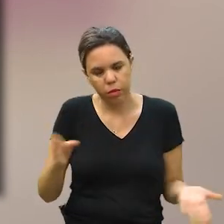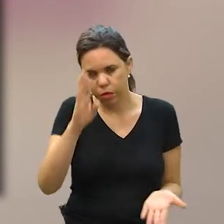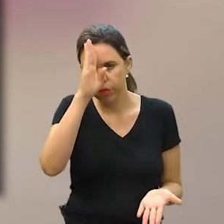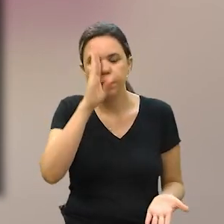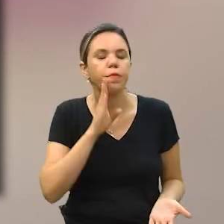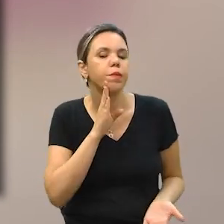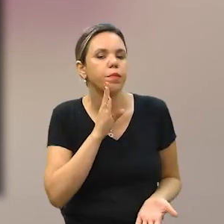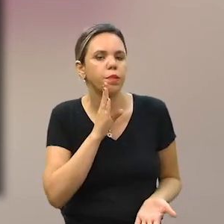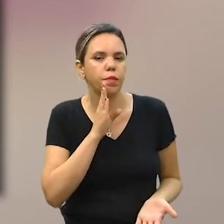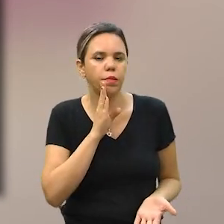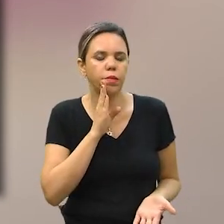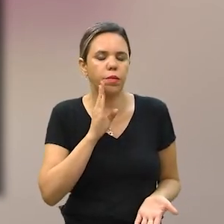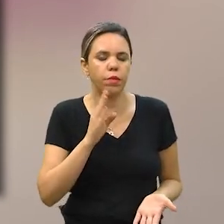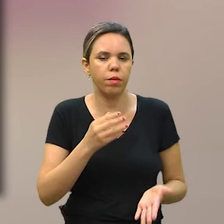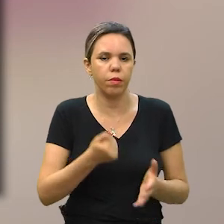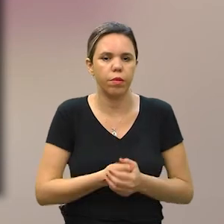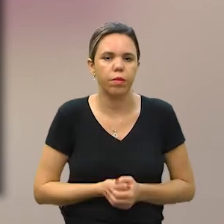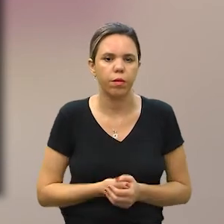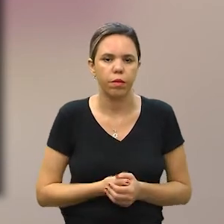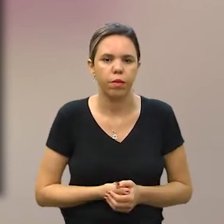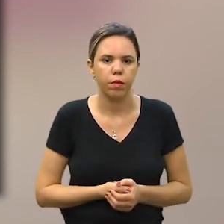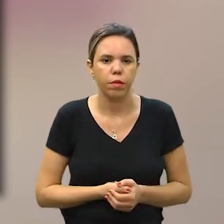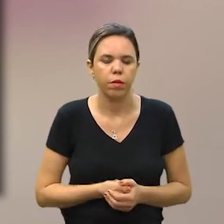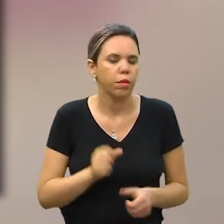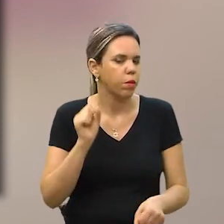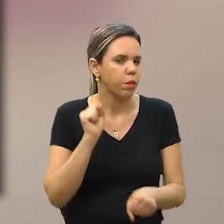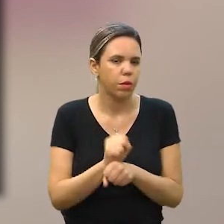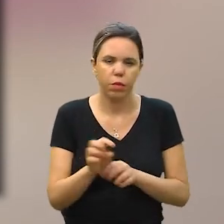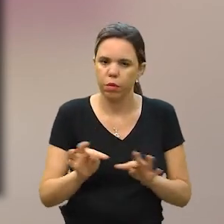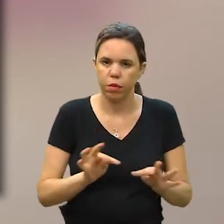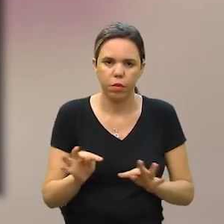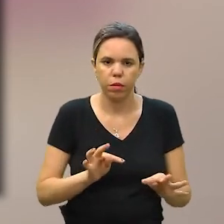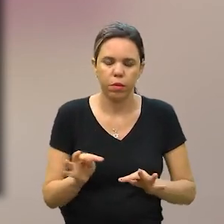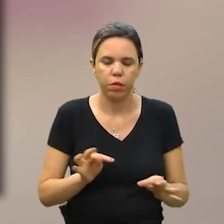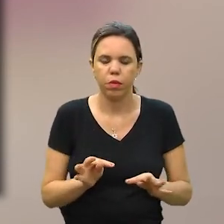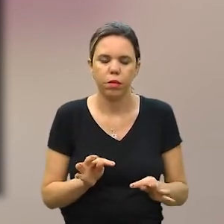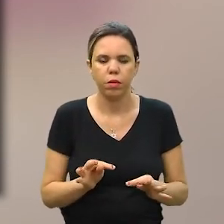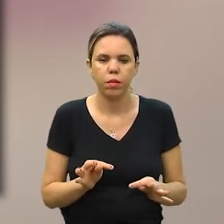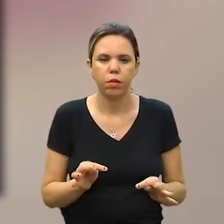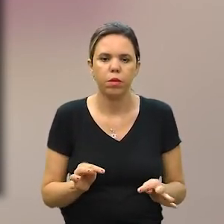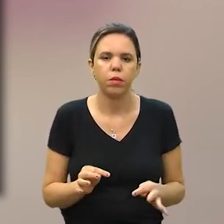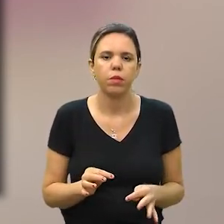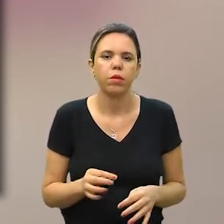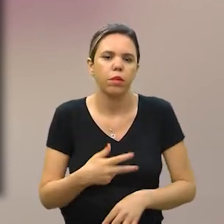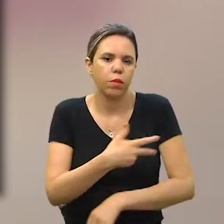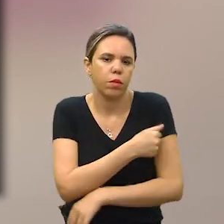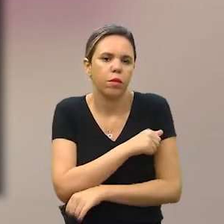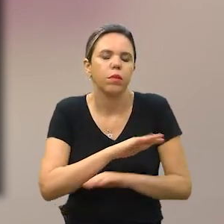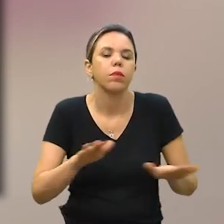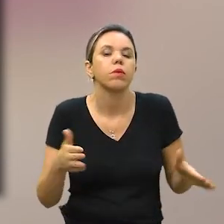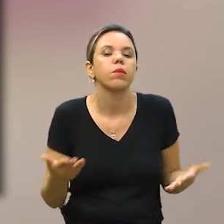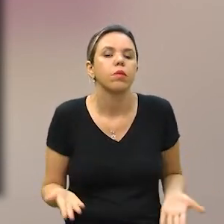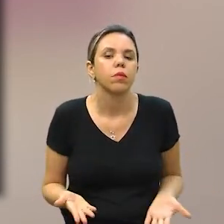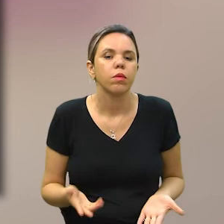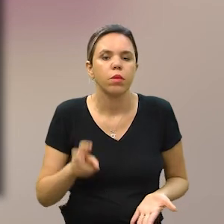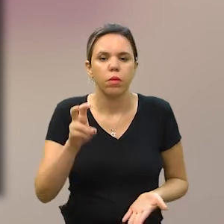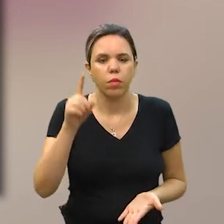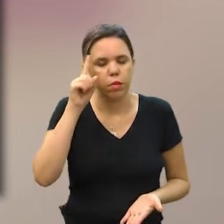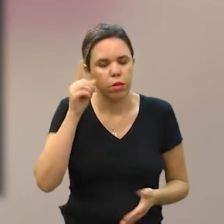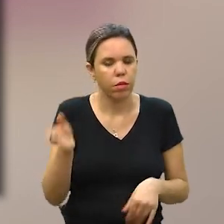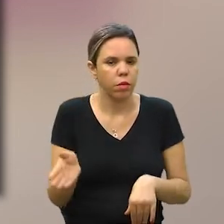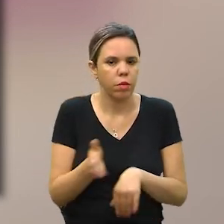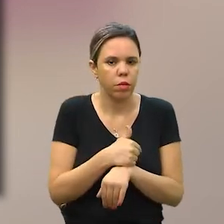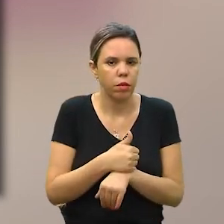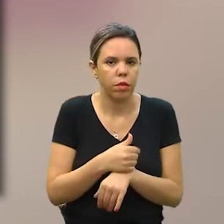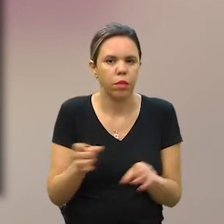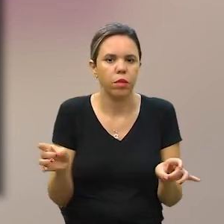disponível gratuitamente, não é? Então, não interromper esse tratamento, mas, menina, está acabando a minha injeção, então, 5 dias